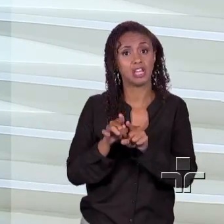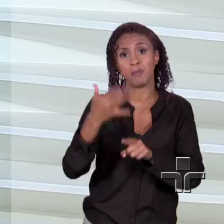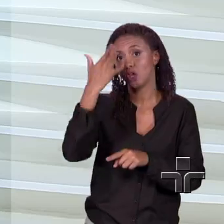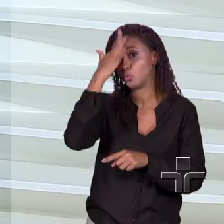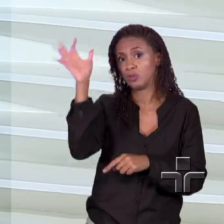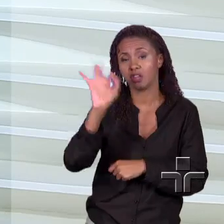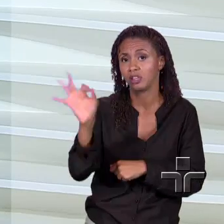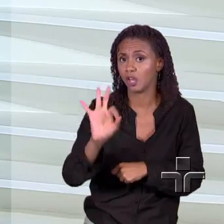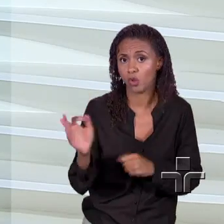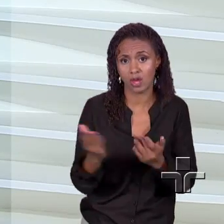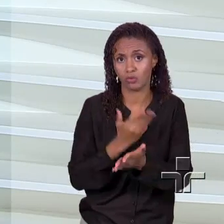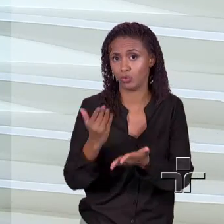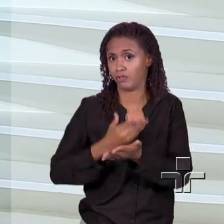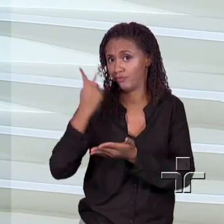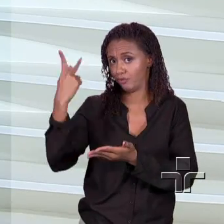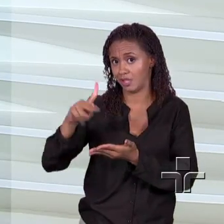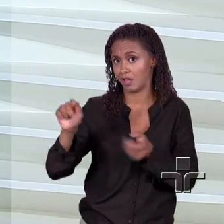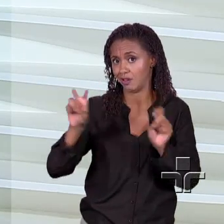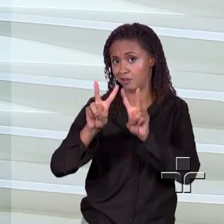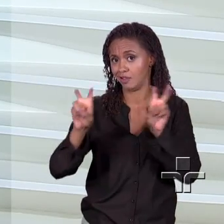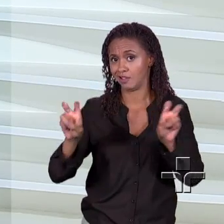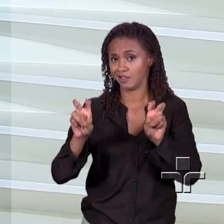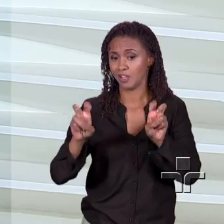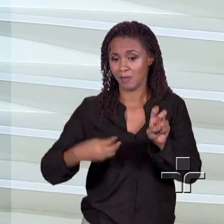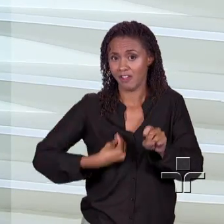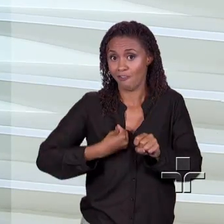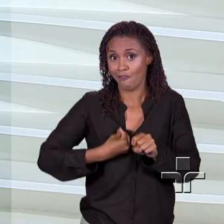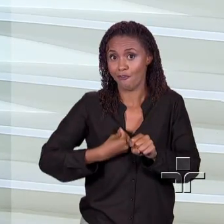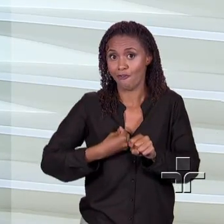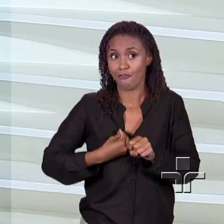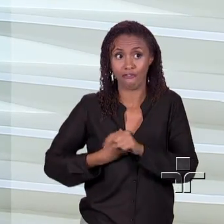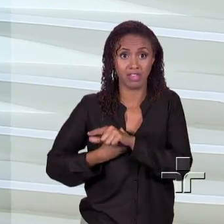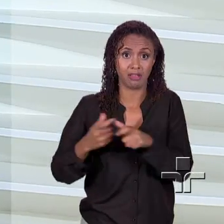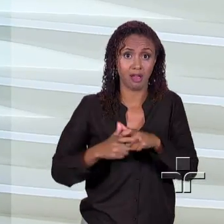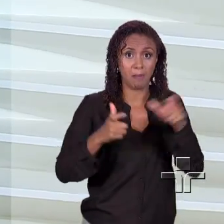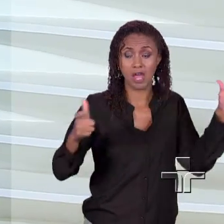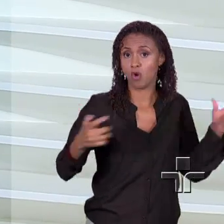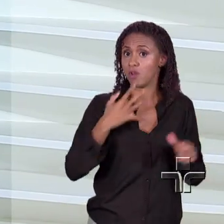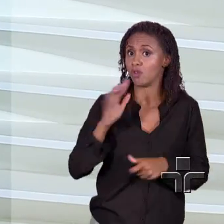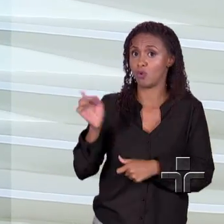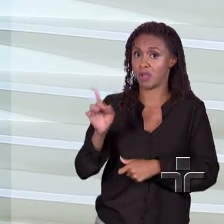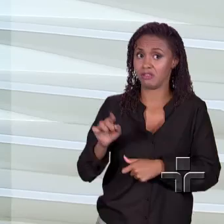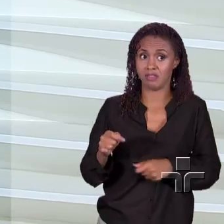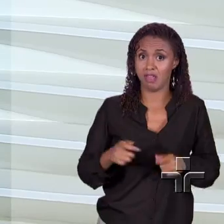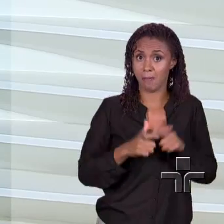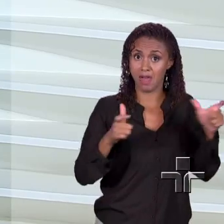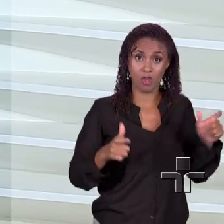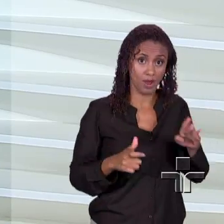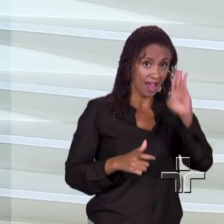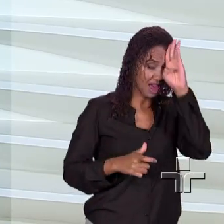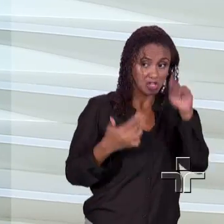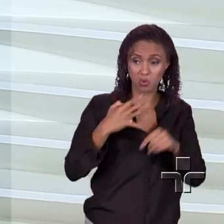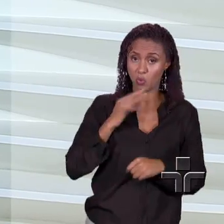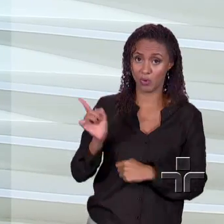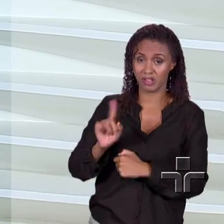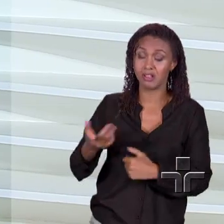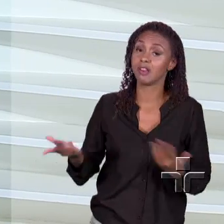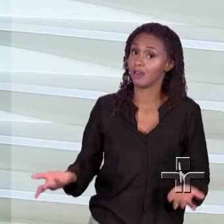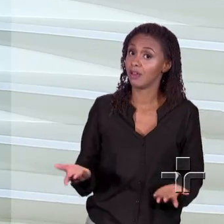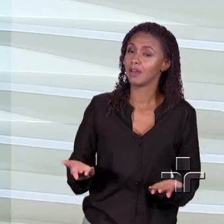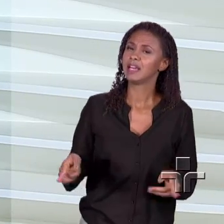segunda parte do livro dele, que era sobre uma vida que era desconhecida para a maioria das pessoas heterossexuais, e achava talvez um